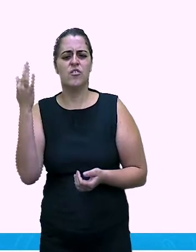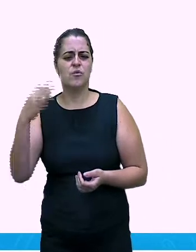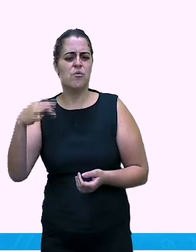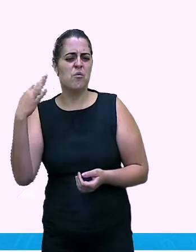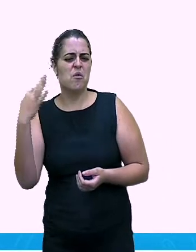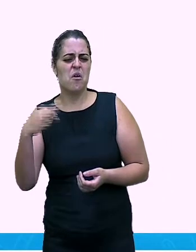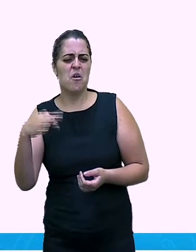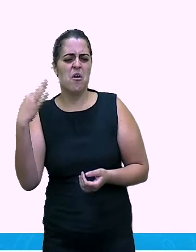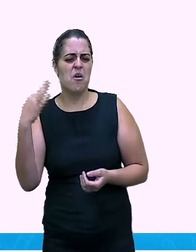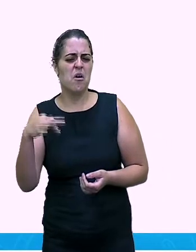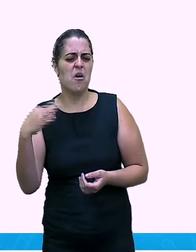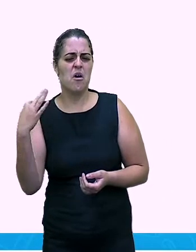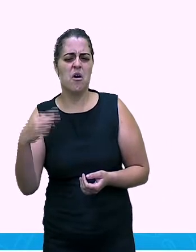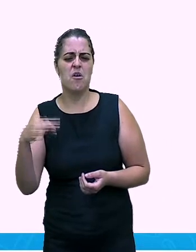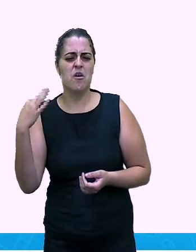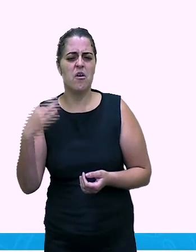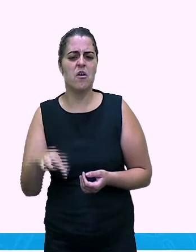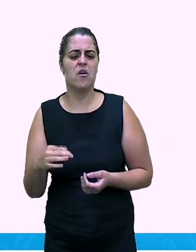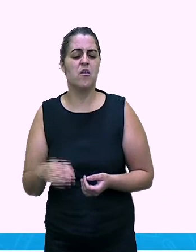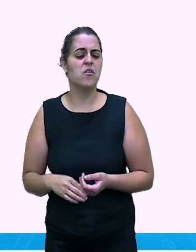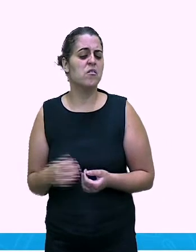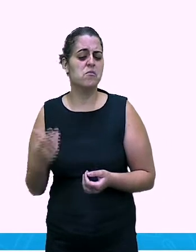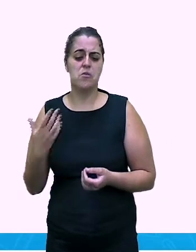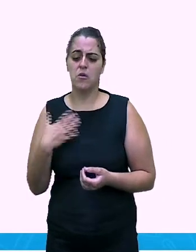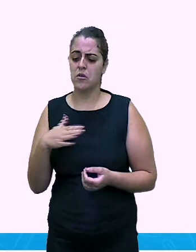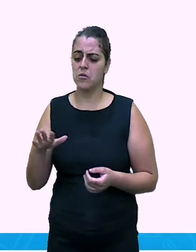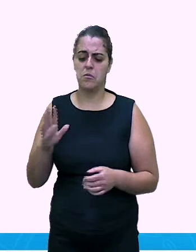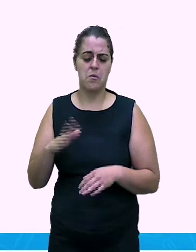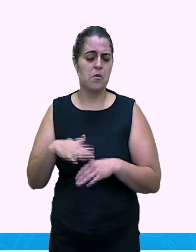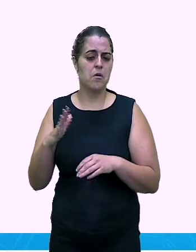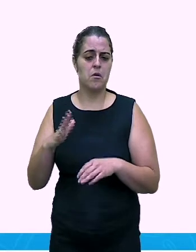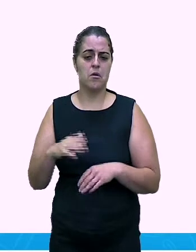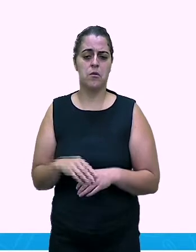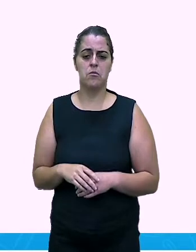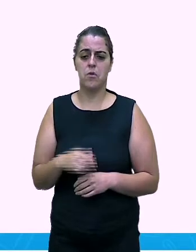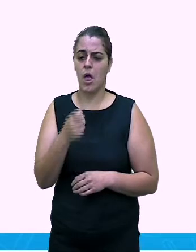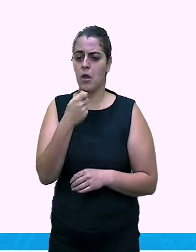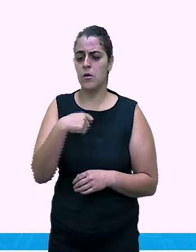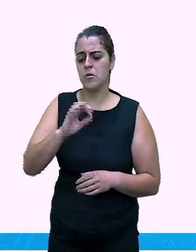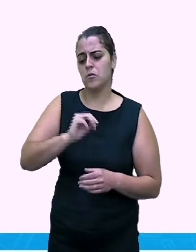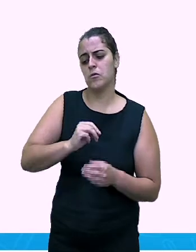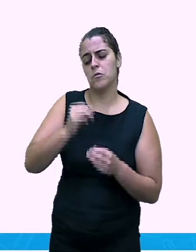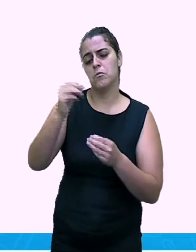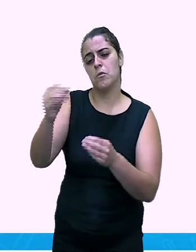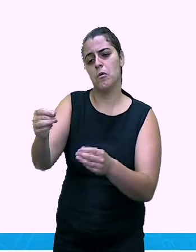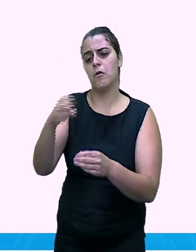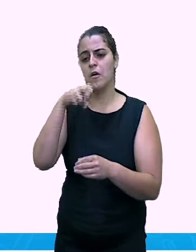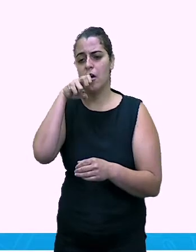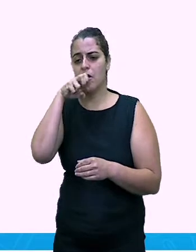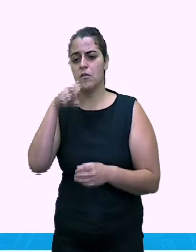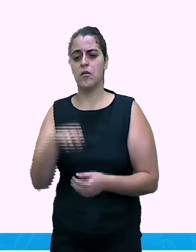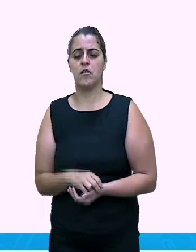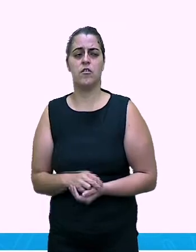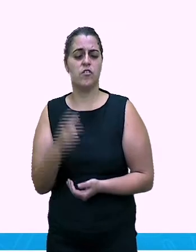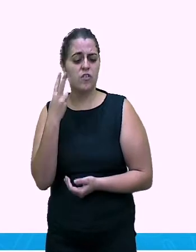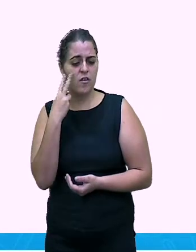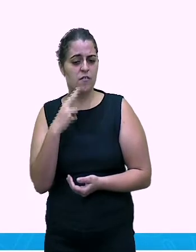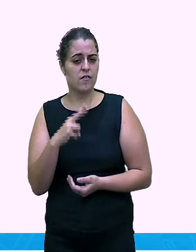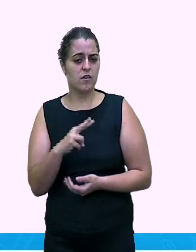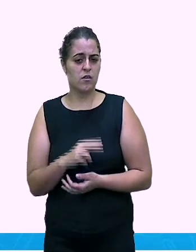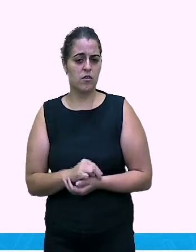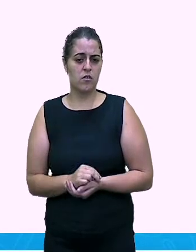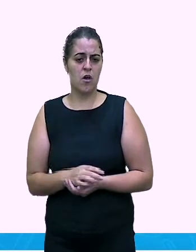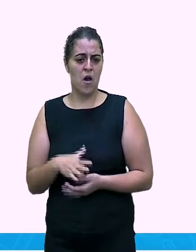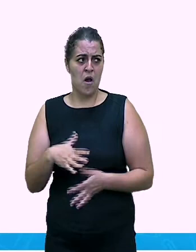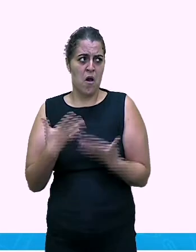começou a doer e ela não quis mais o sorvete, devolvendo para a Mônica. E nós estamos vendo ali que a Mônica